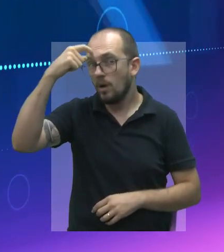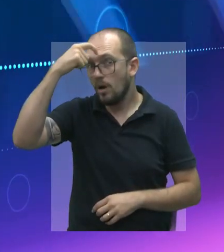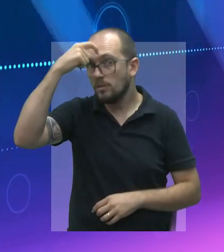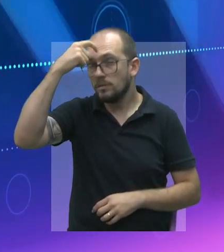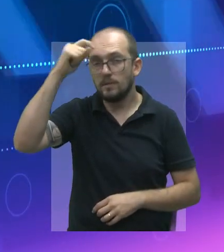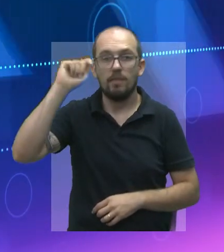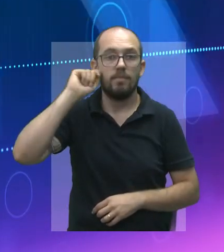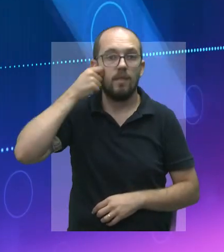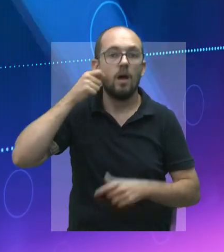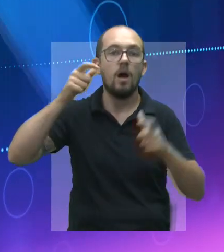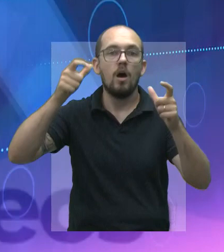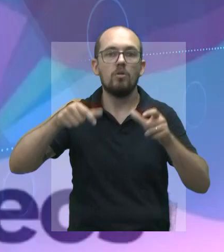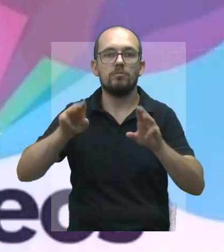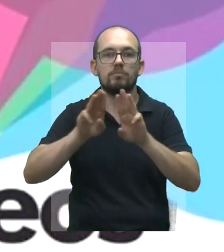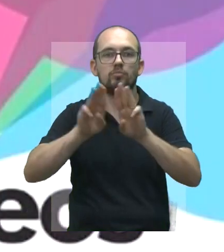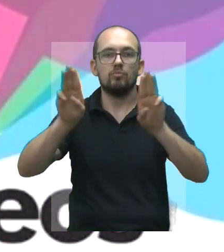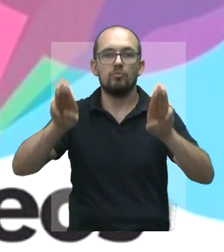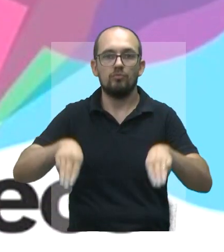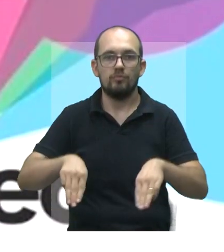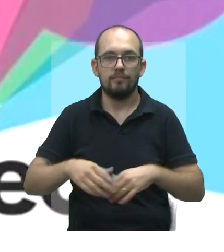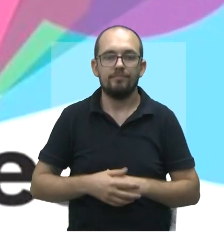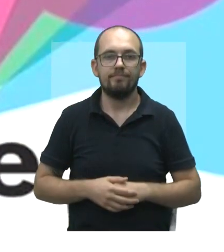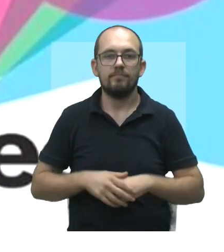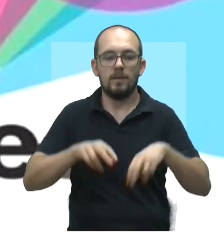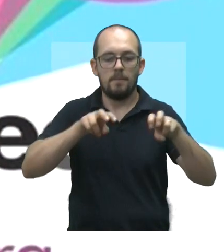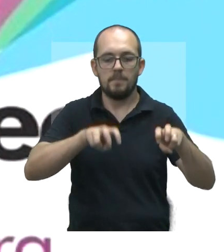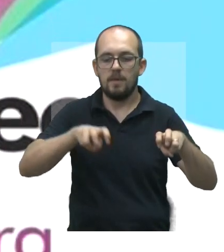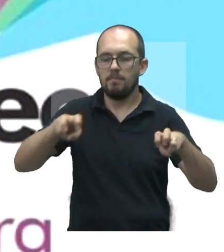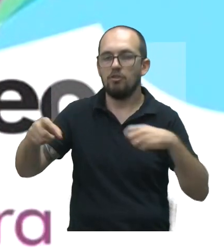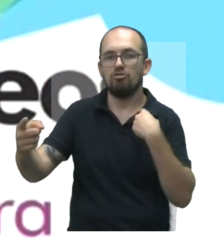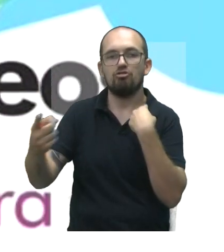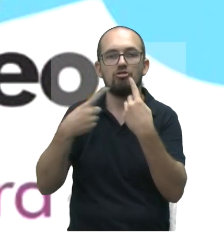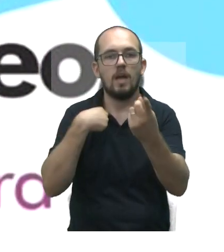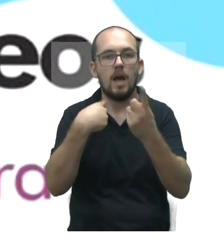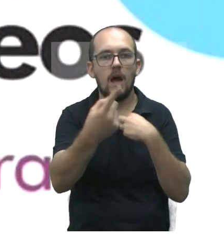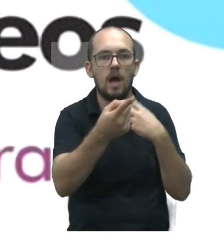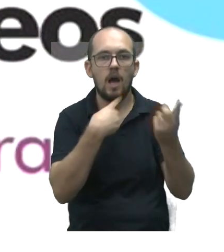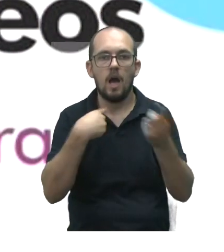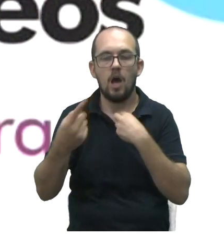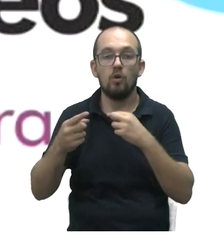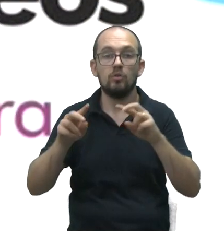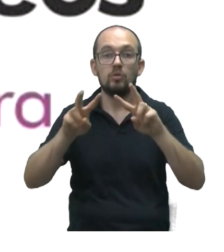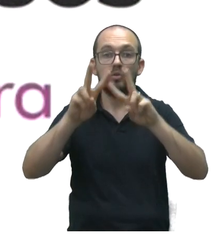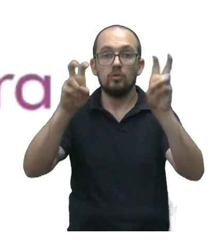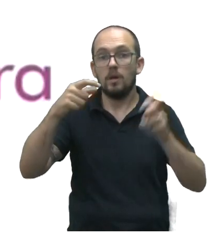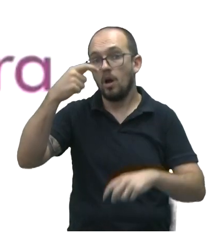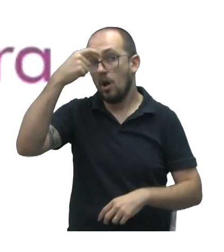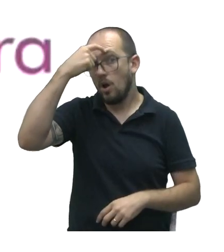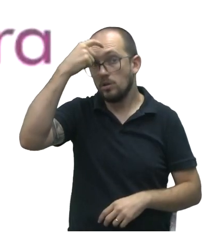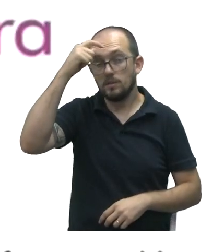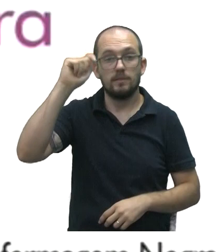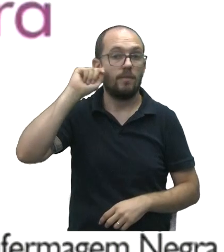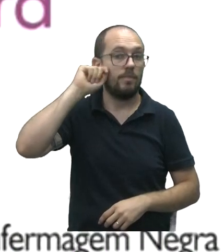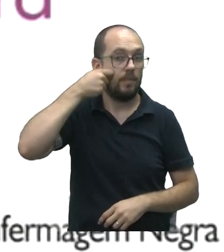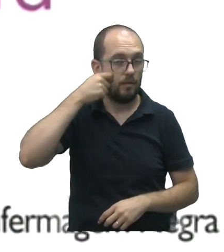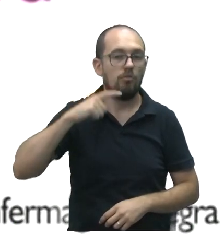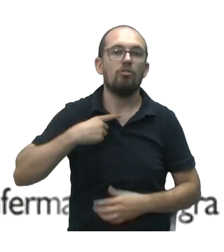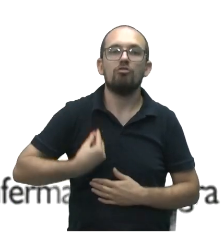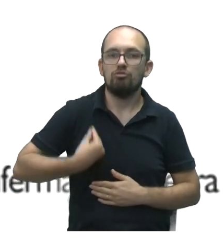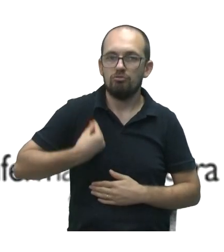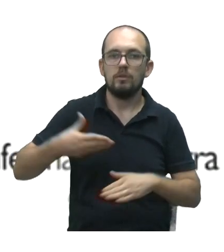no Museu Municipal. Diálogos Contemporâneos. Consciência Negra vai contar com a participação